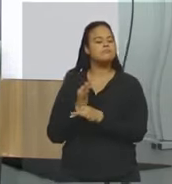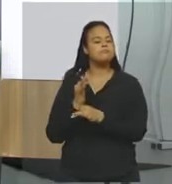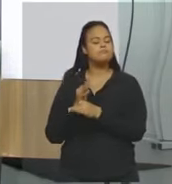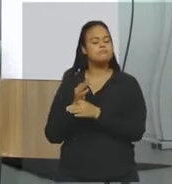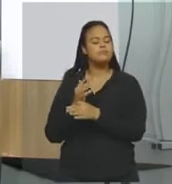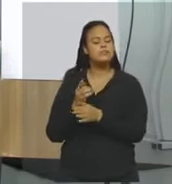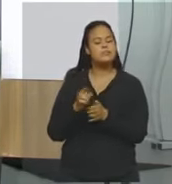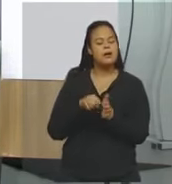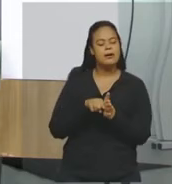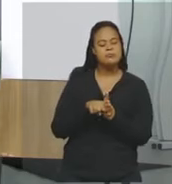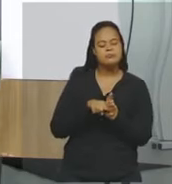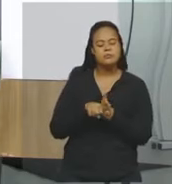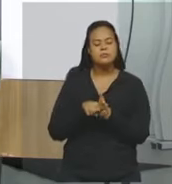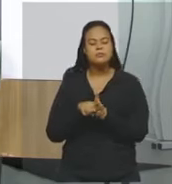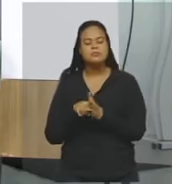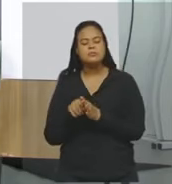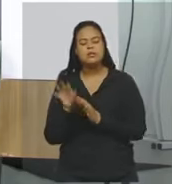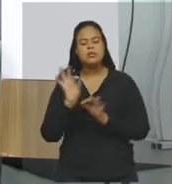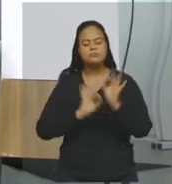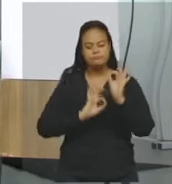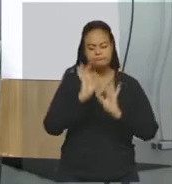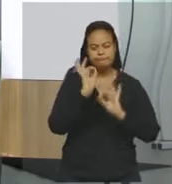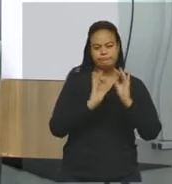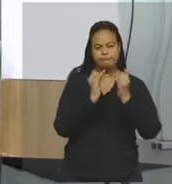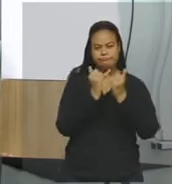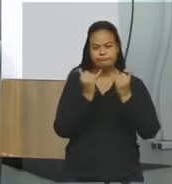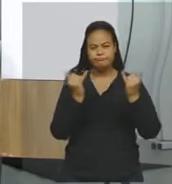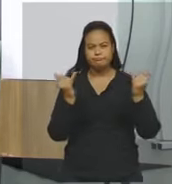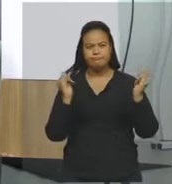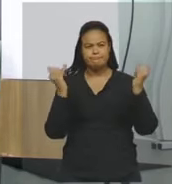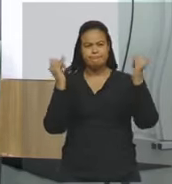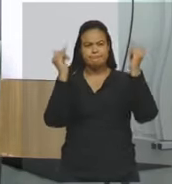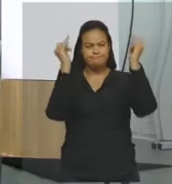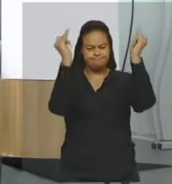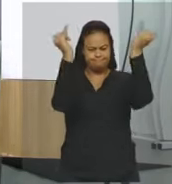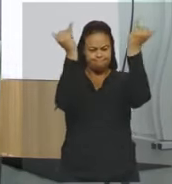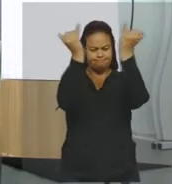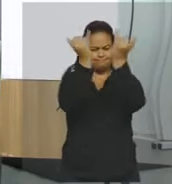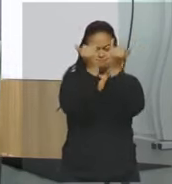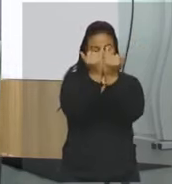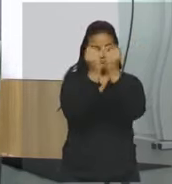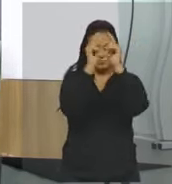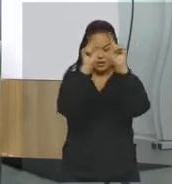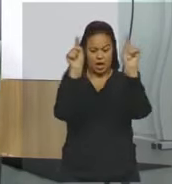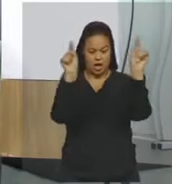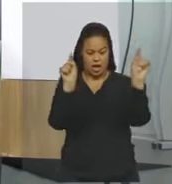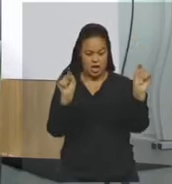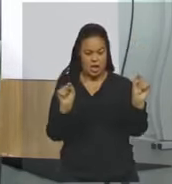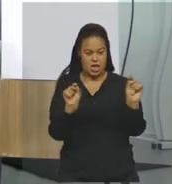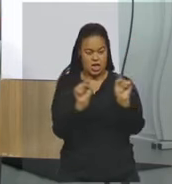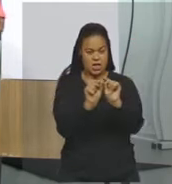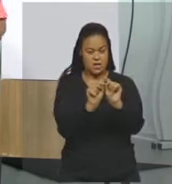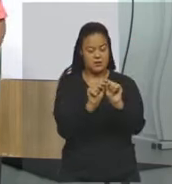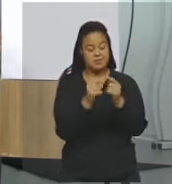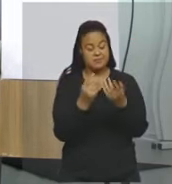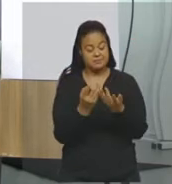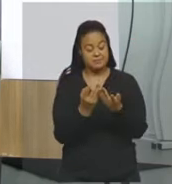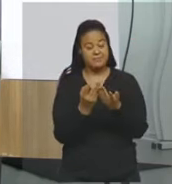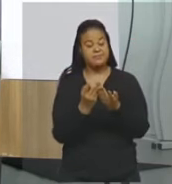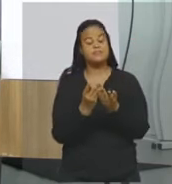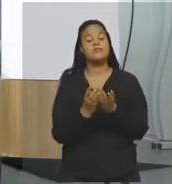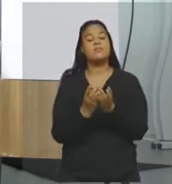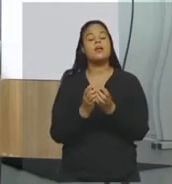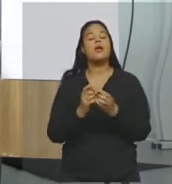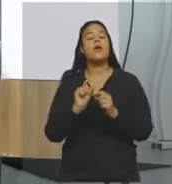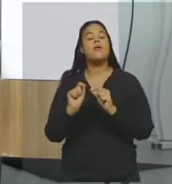análise de circuitos e que a gente não fez nenhum comentário dela até o momento, que é a